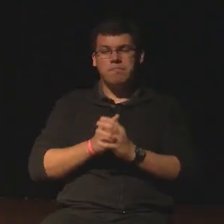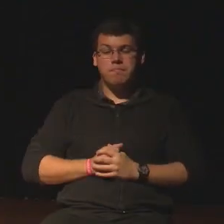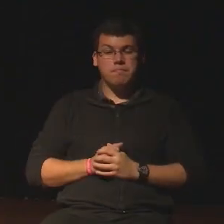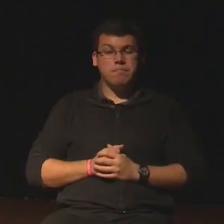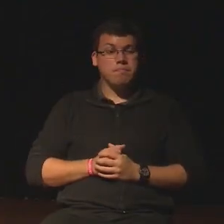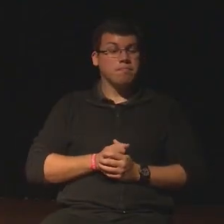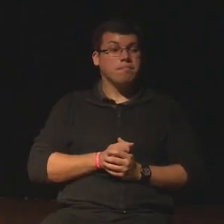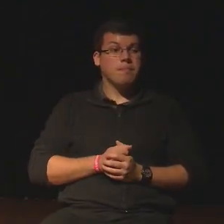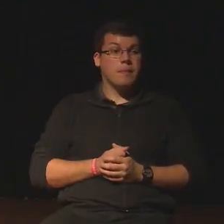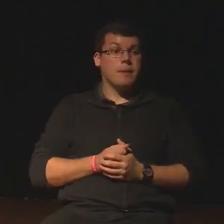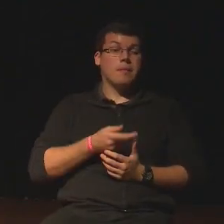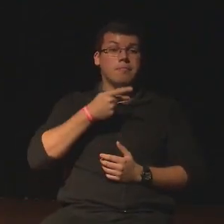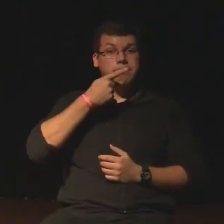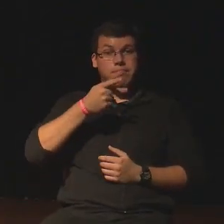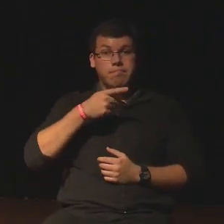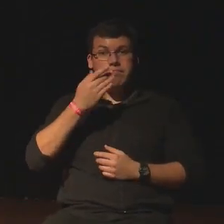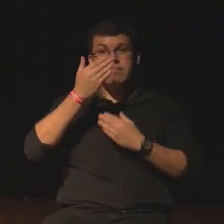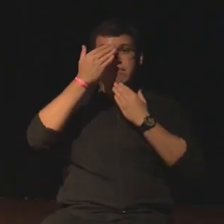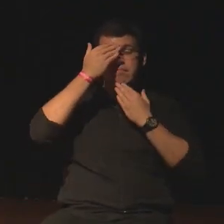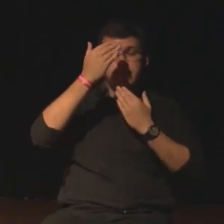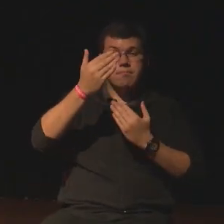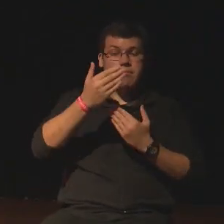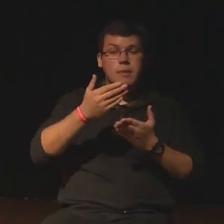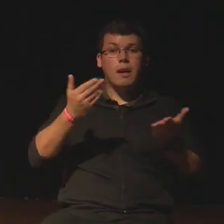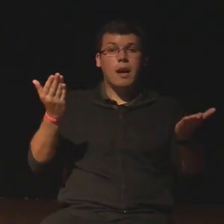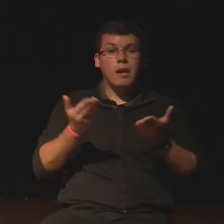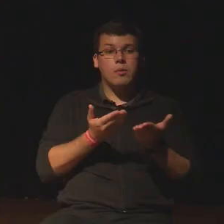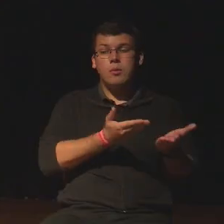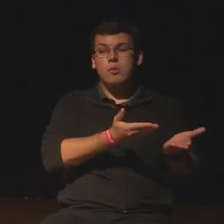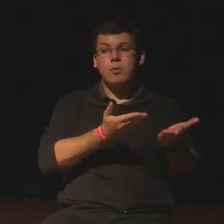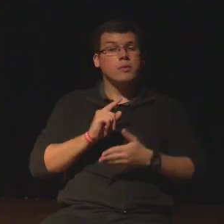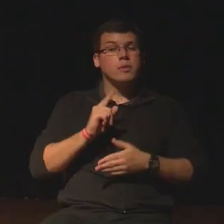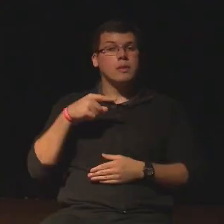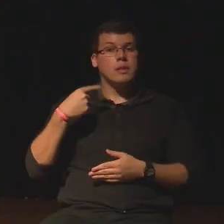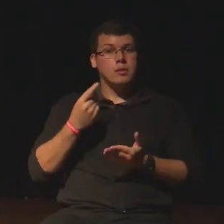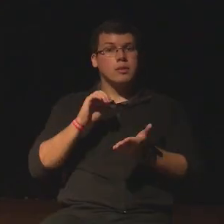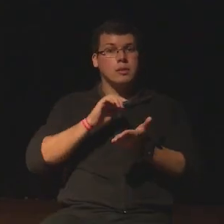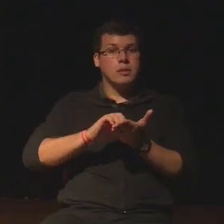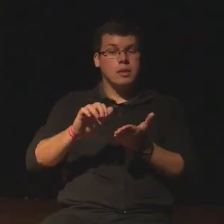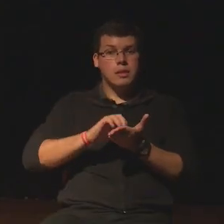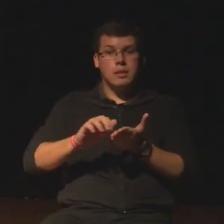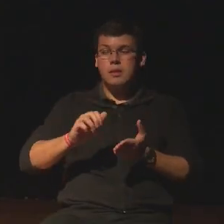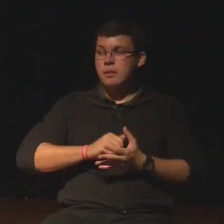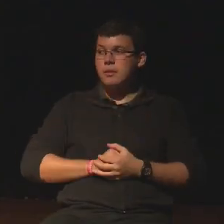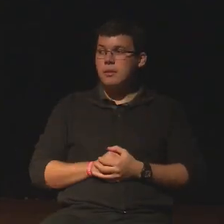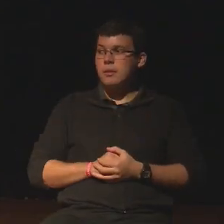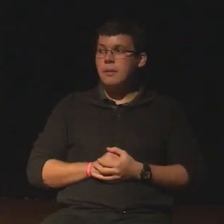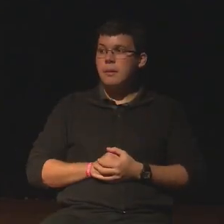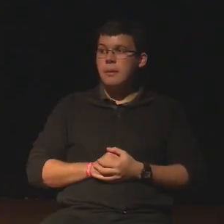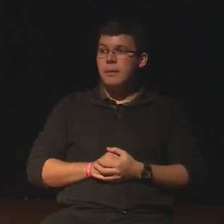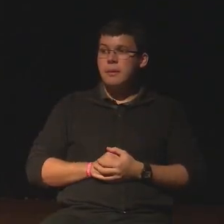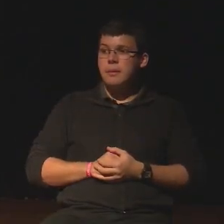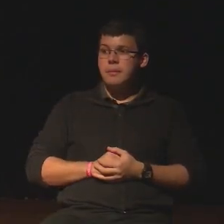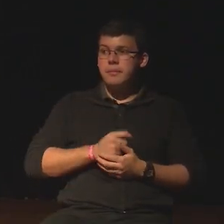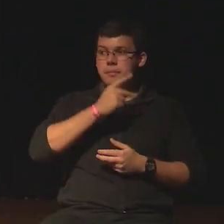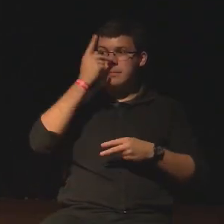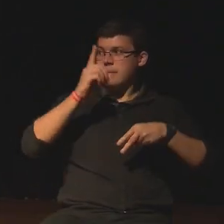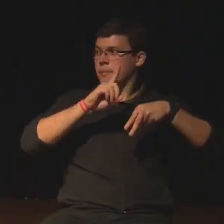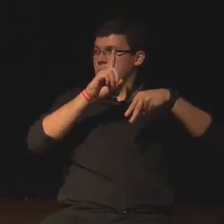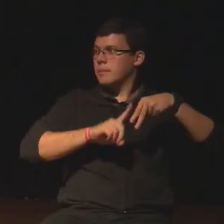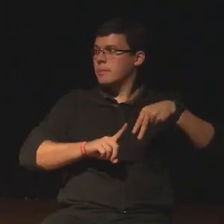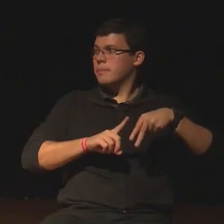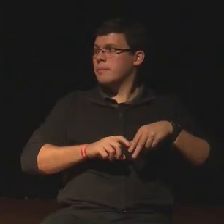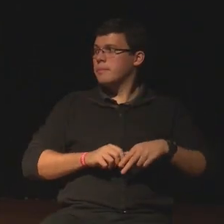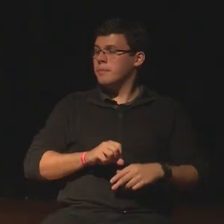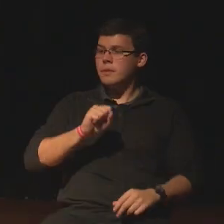pelas palavras. Agora eu convido a nossa secretária de Pessoa com Deficiência, senhora Silvia Greco.